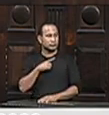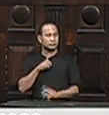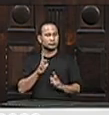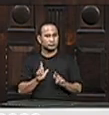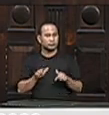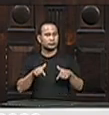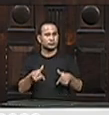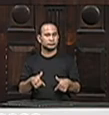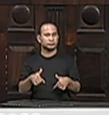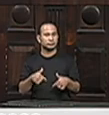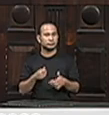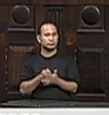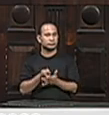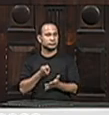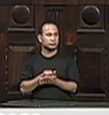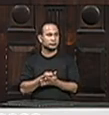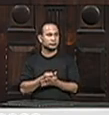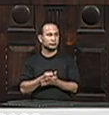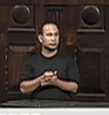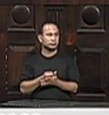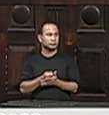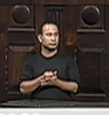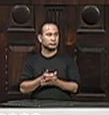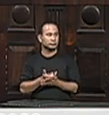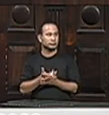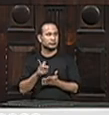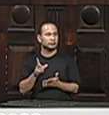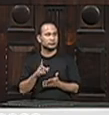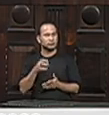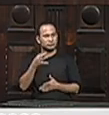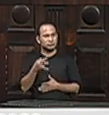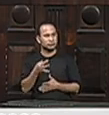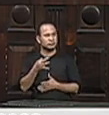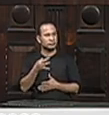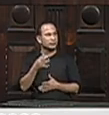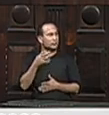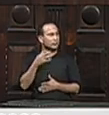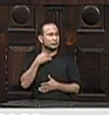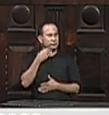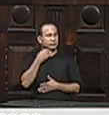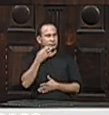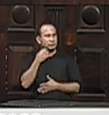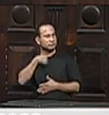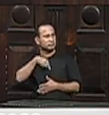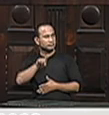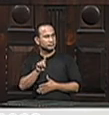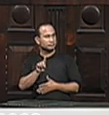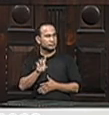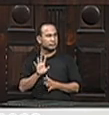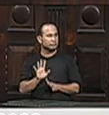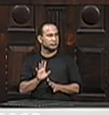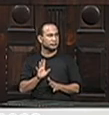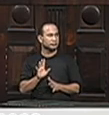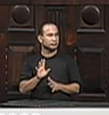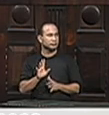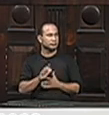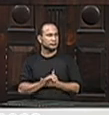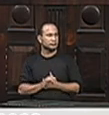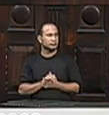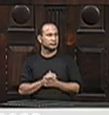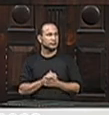na contramão. O governador, ele realmente está num desconhecimento total da